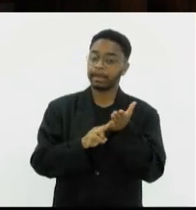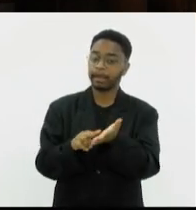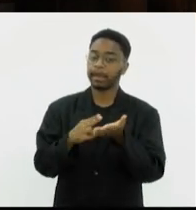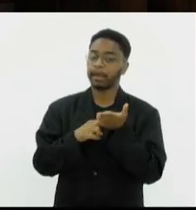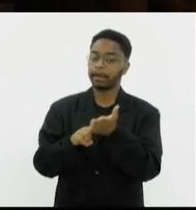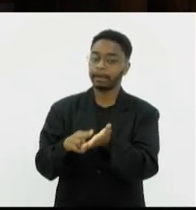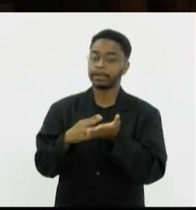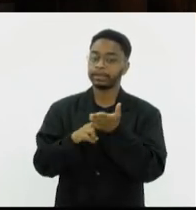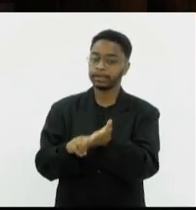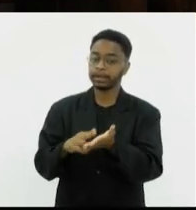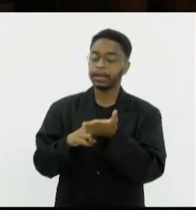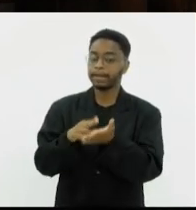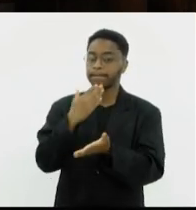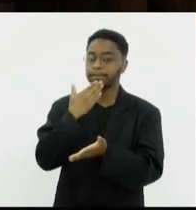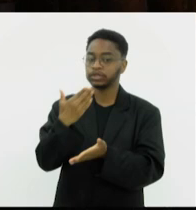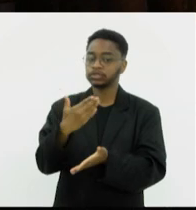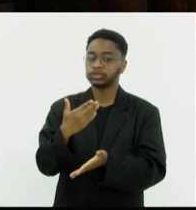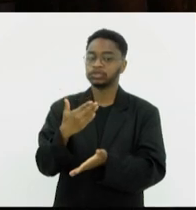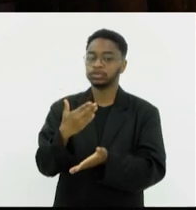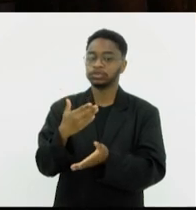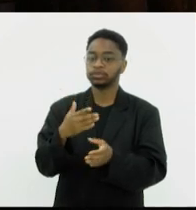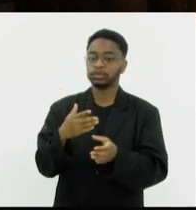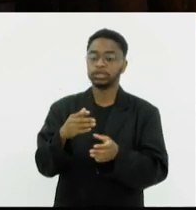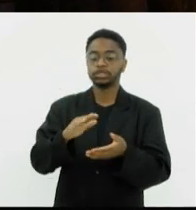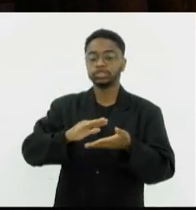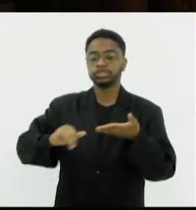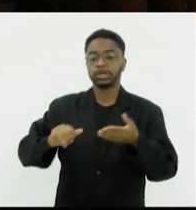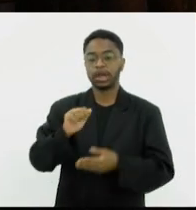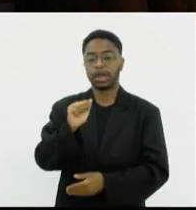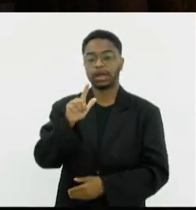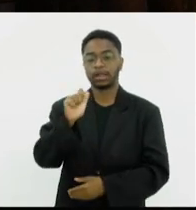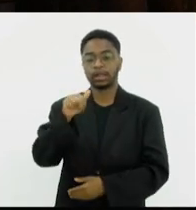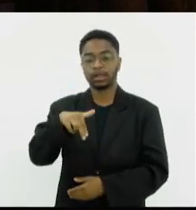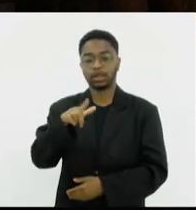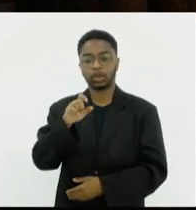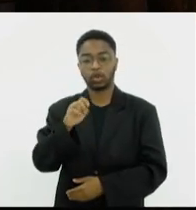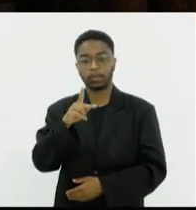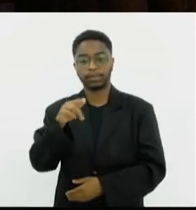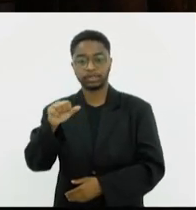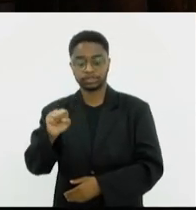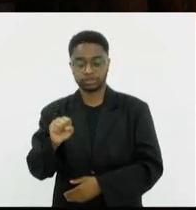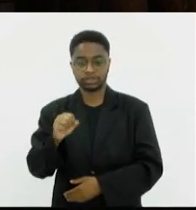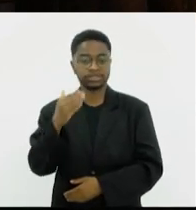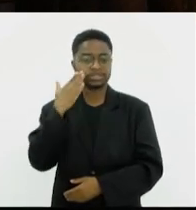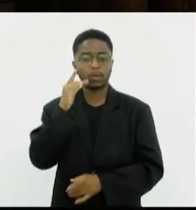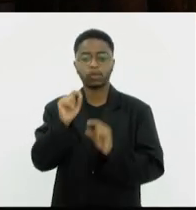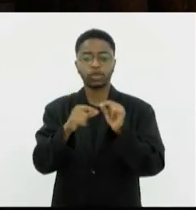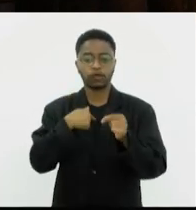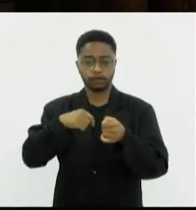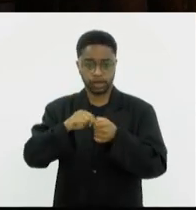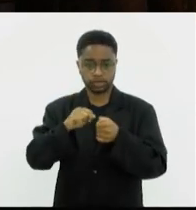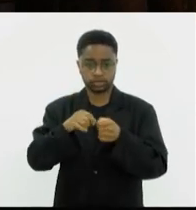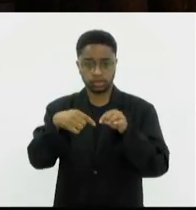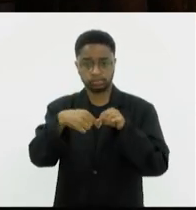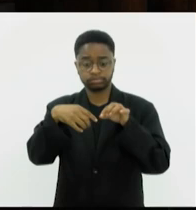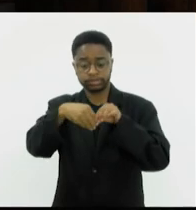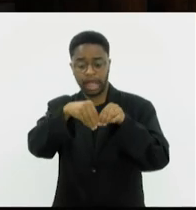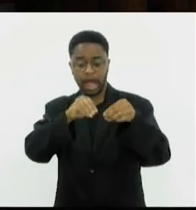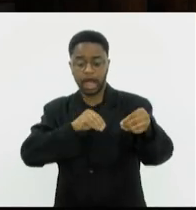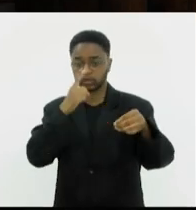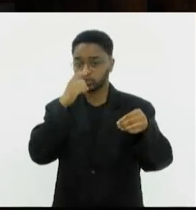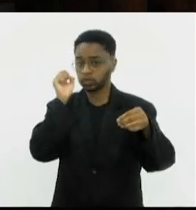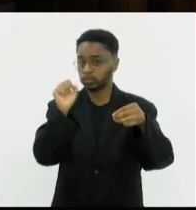Bacelar, pedindo a destituição do deputado Alan Lopes da comissão. Sabe o que eu faço com os ofícios do CEP? Rasgo e jogo no